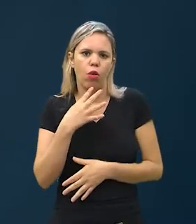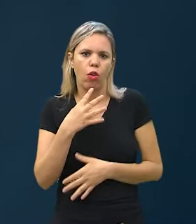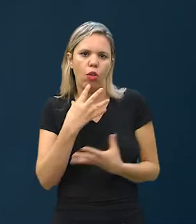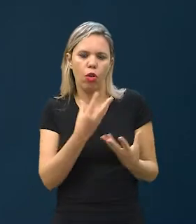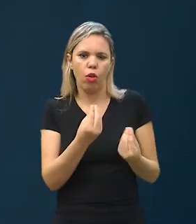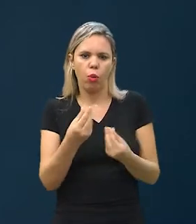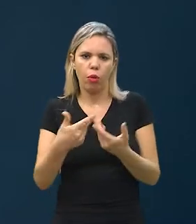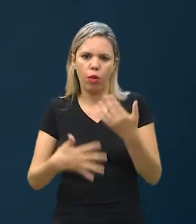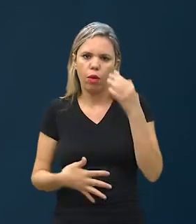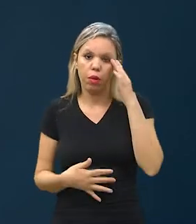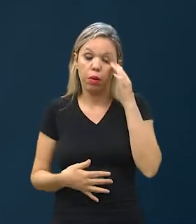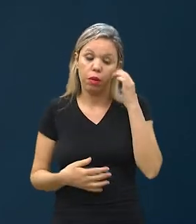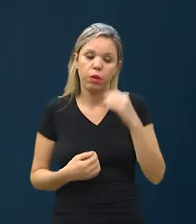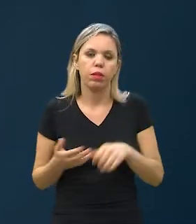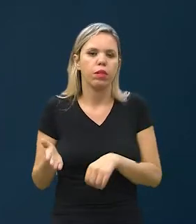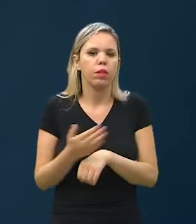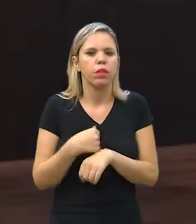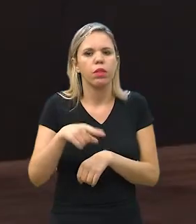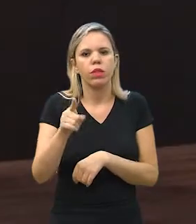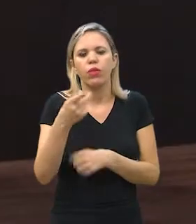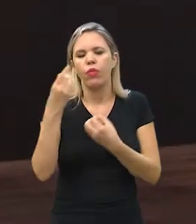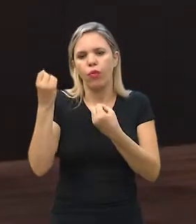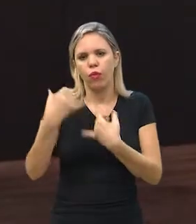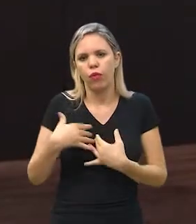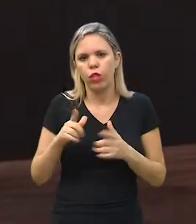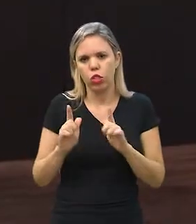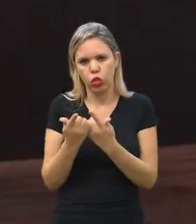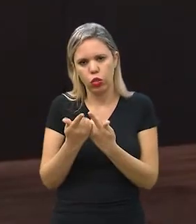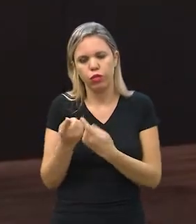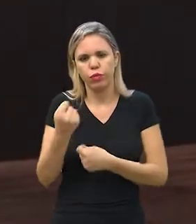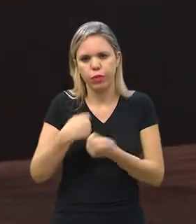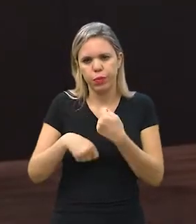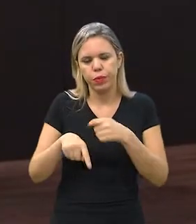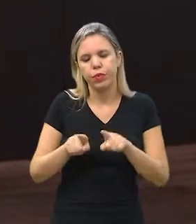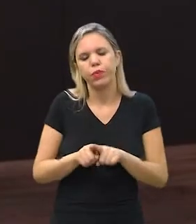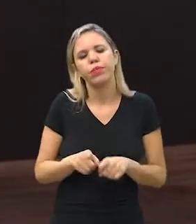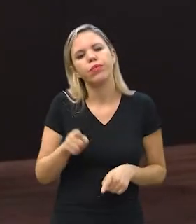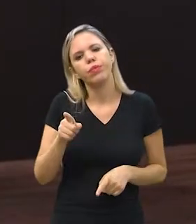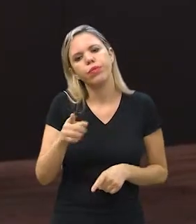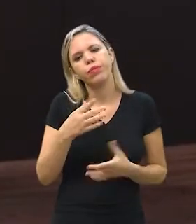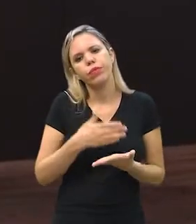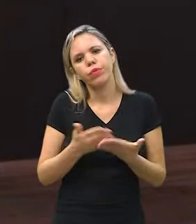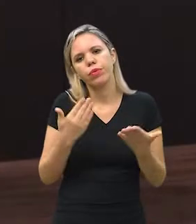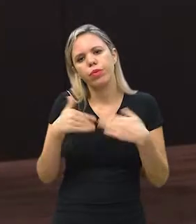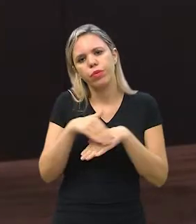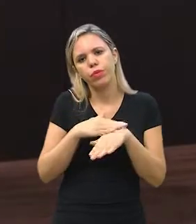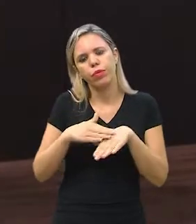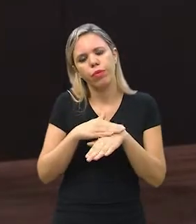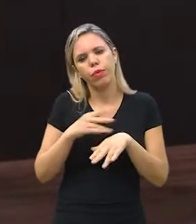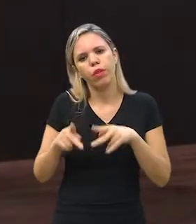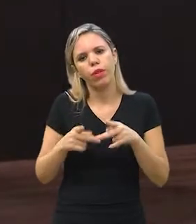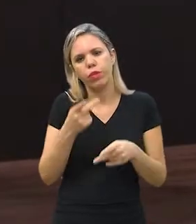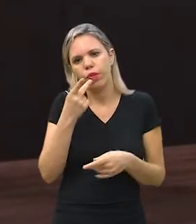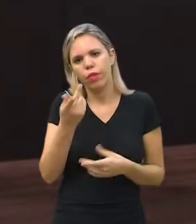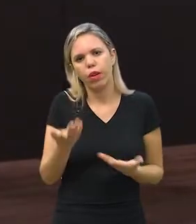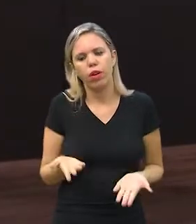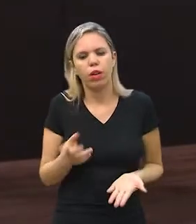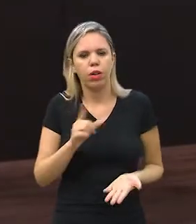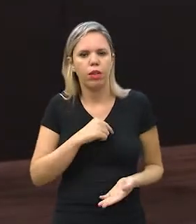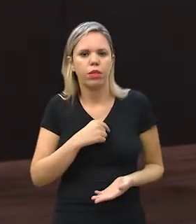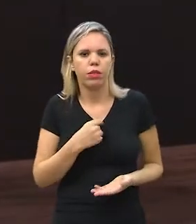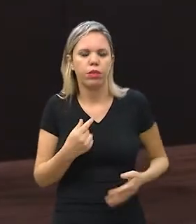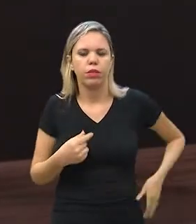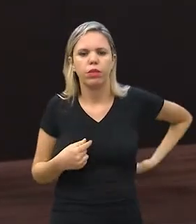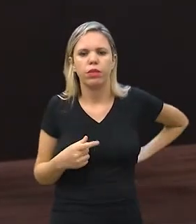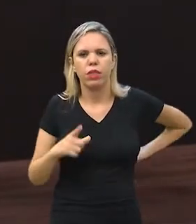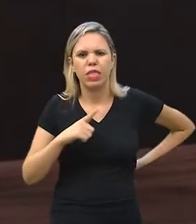tração e eu conheci muitas coisas. Mas antes de você contar do grupo de networking, quando você conversou com esse fornecedor, você